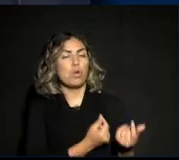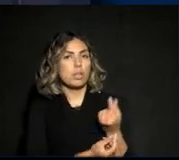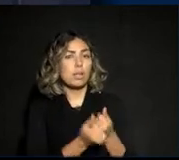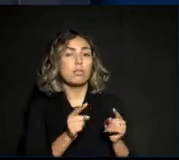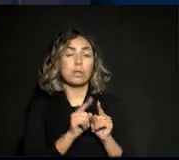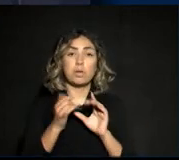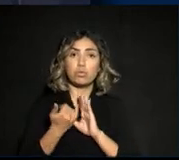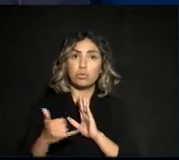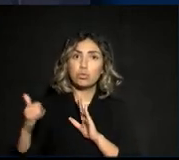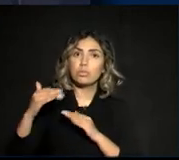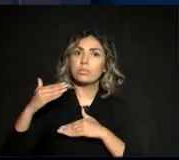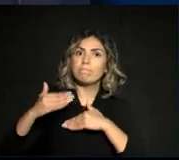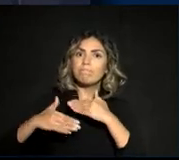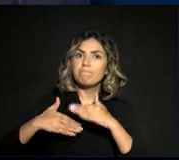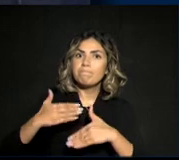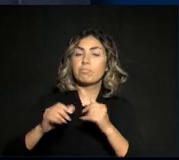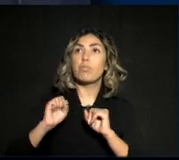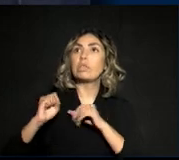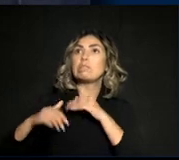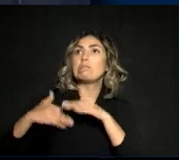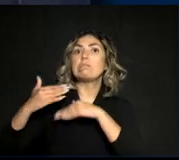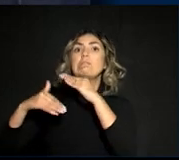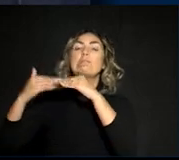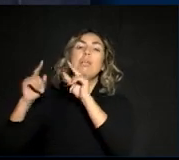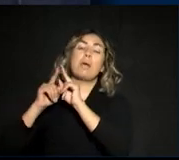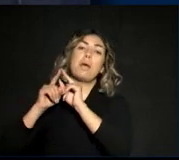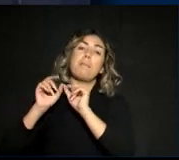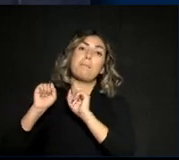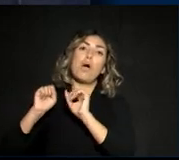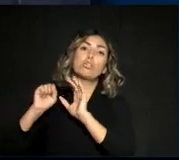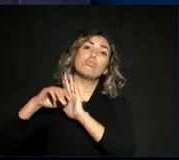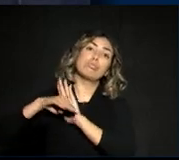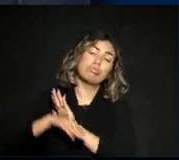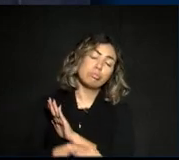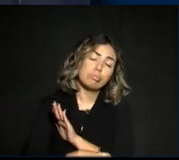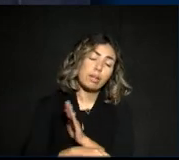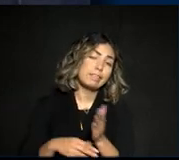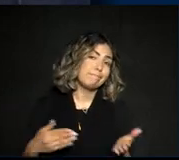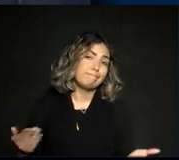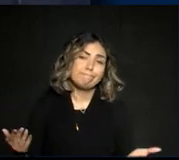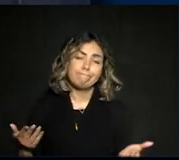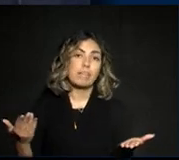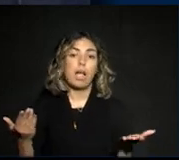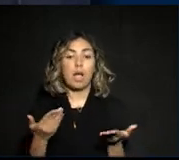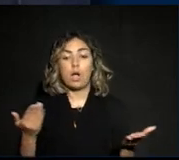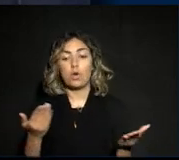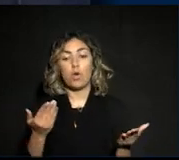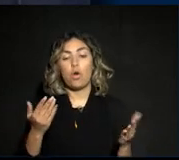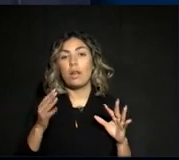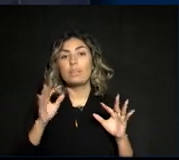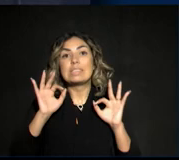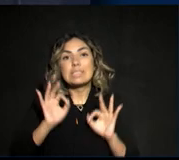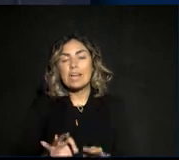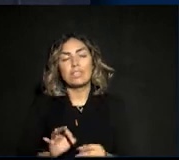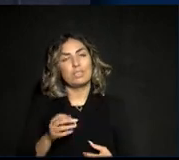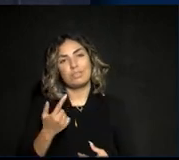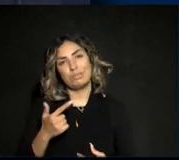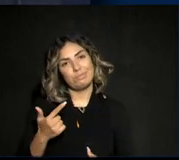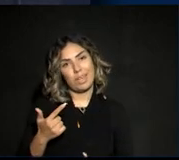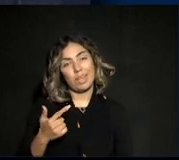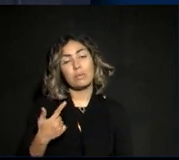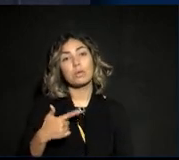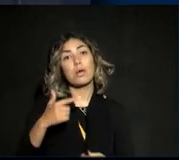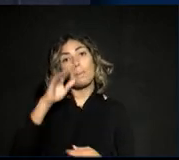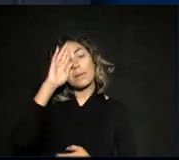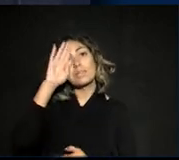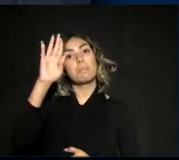que ainda tem um prêmio muito grande, ela pode subir muito mais, como também, depois da eleição, pode cair. A gente está num cenário ainda de muita incerteza, porque um dos